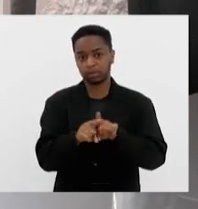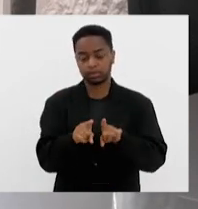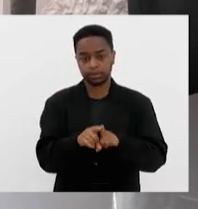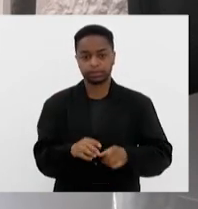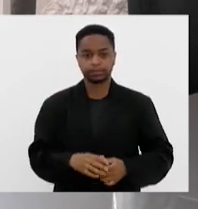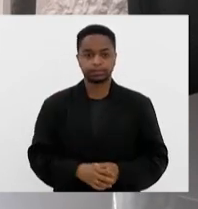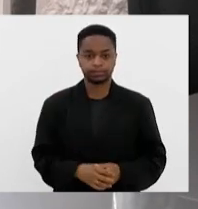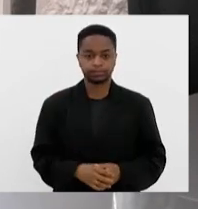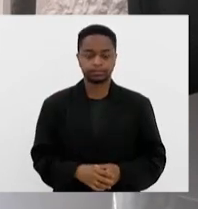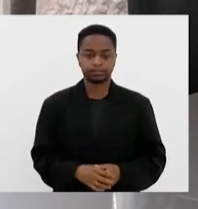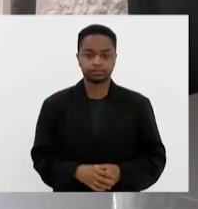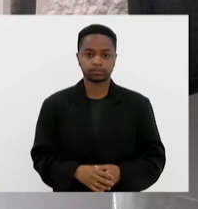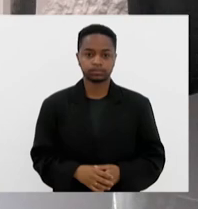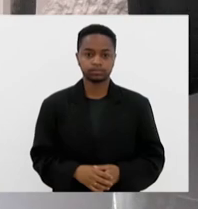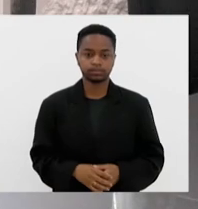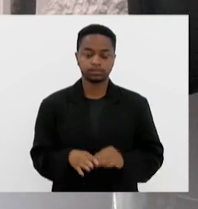Então,